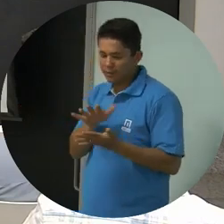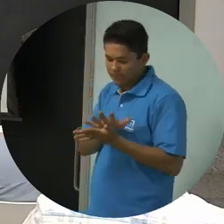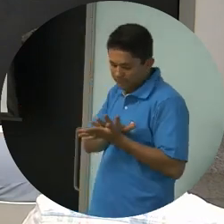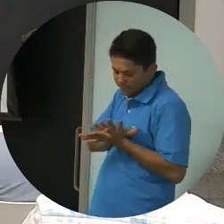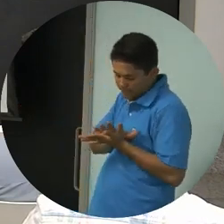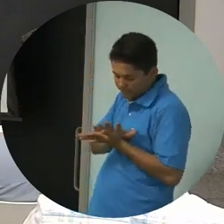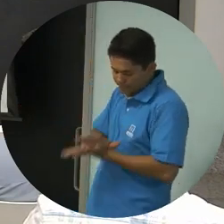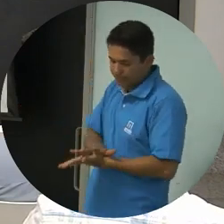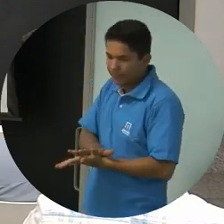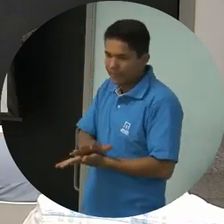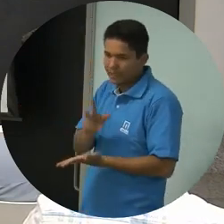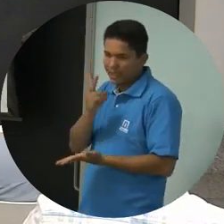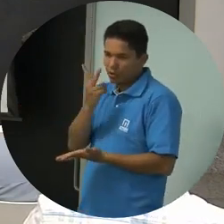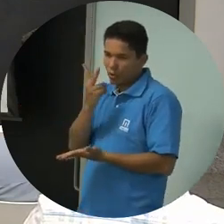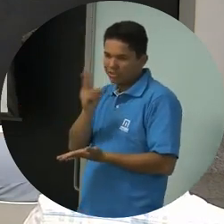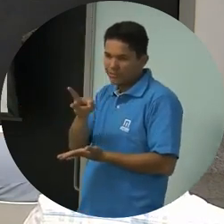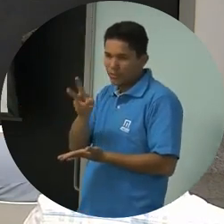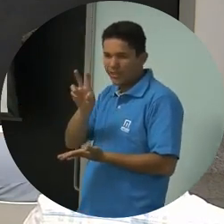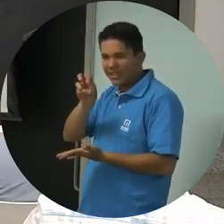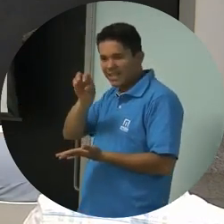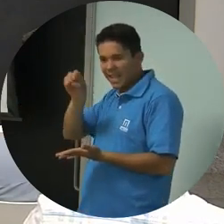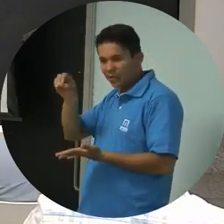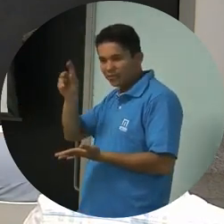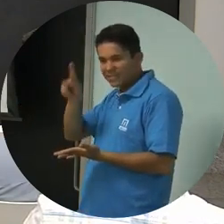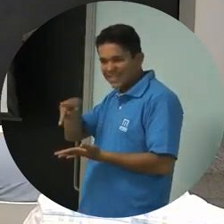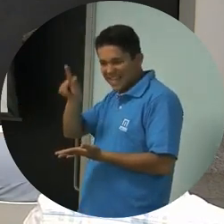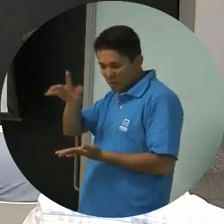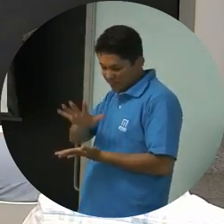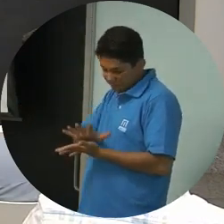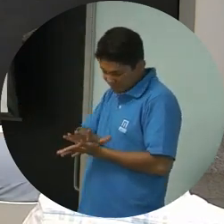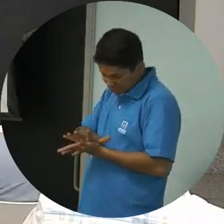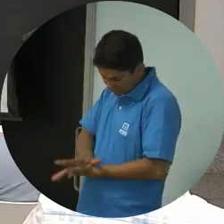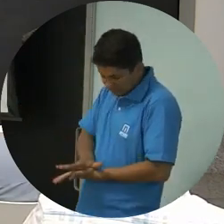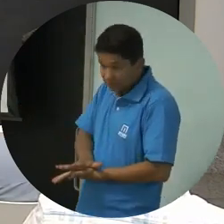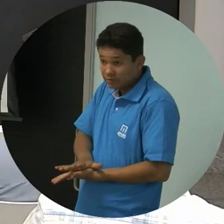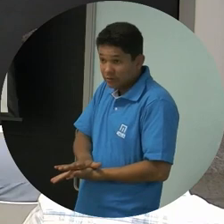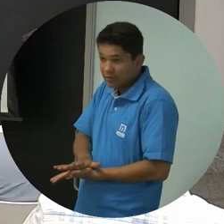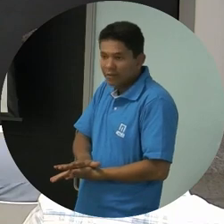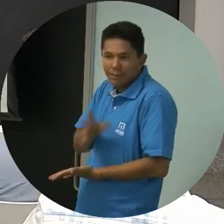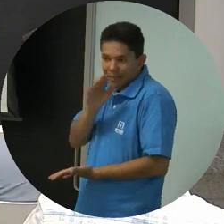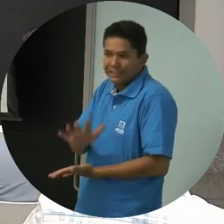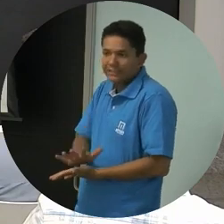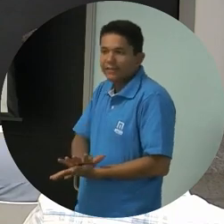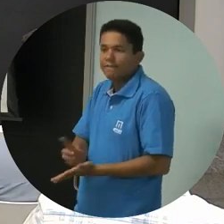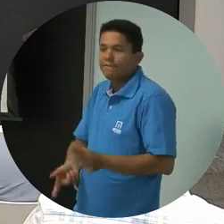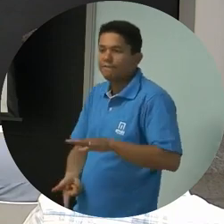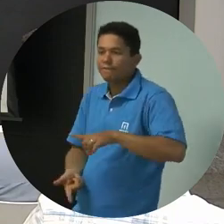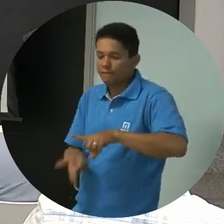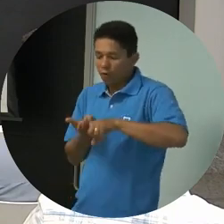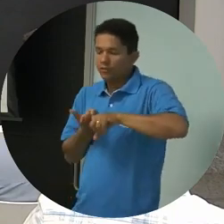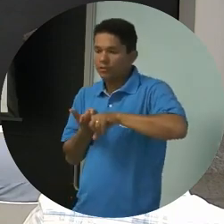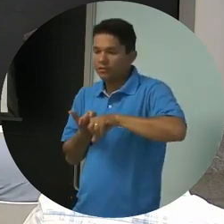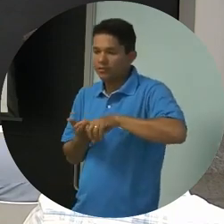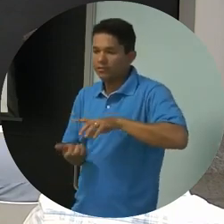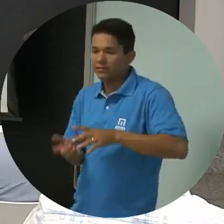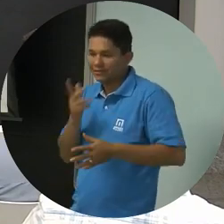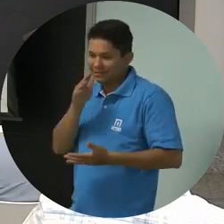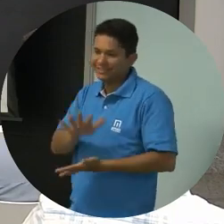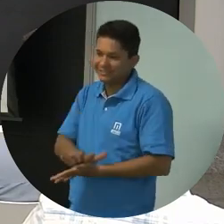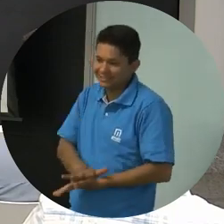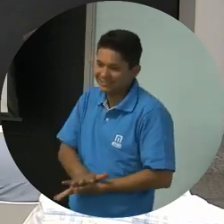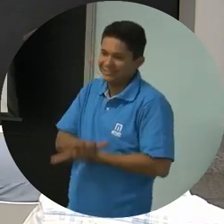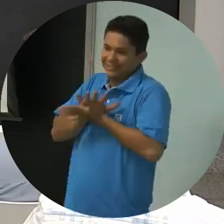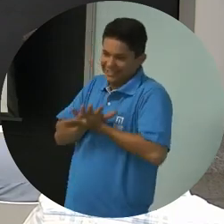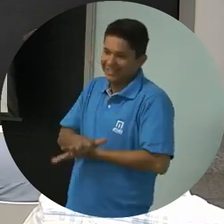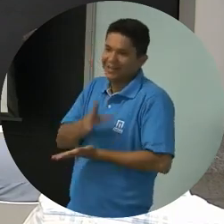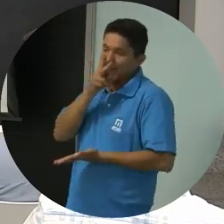superfície, esses 2.500 quilos eles estão sendo aplicados contra mim. Certo? Esses 2.500 quilos